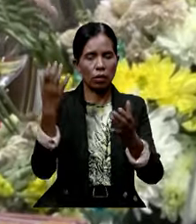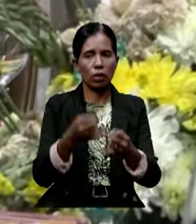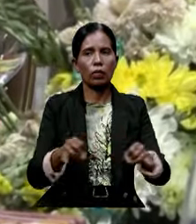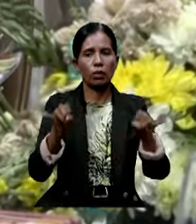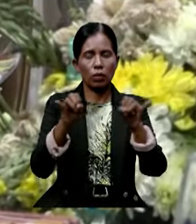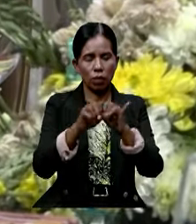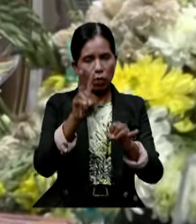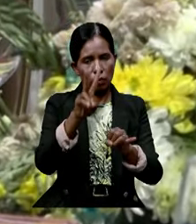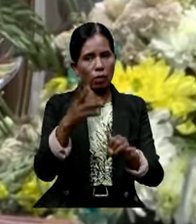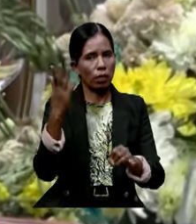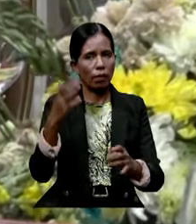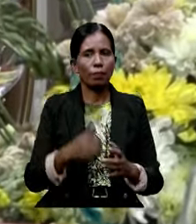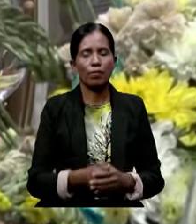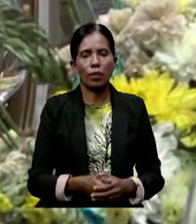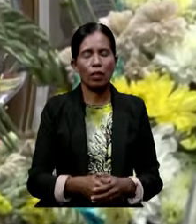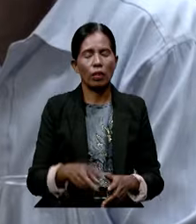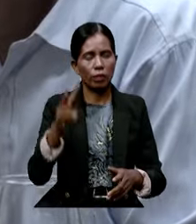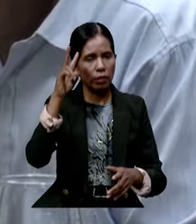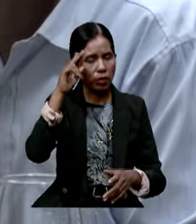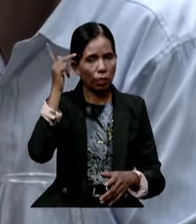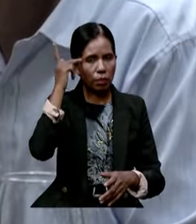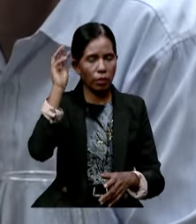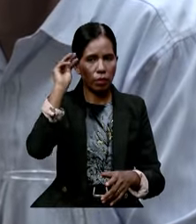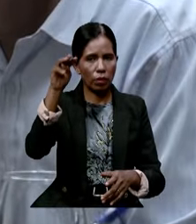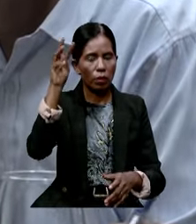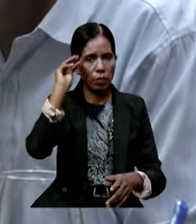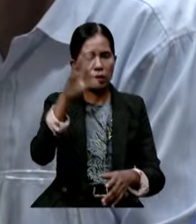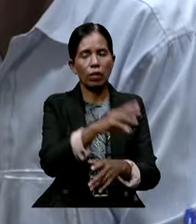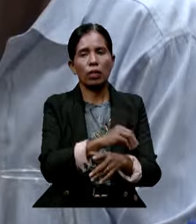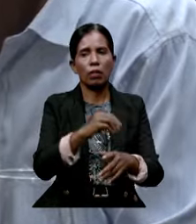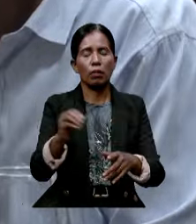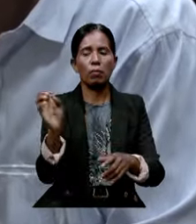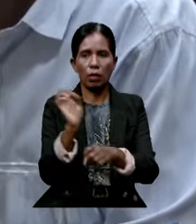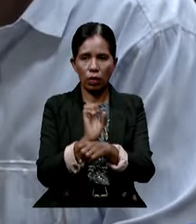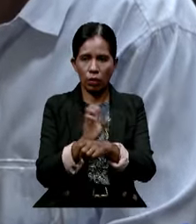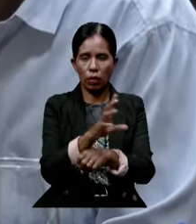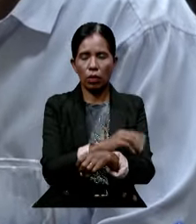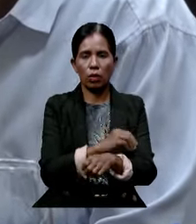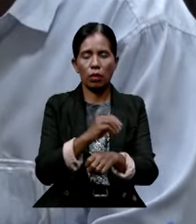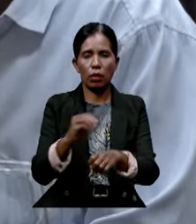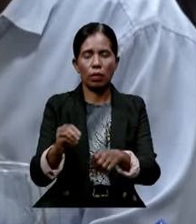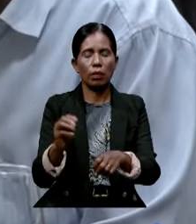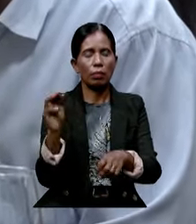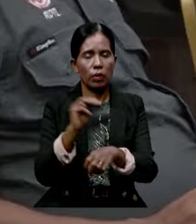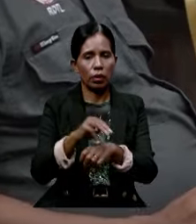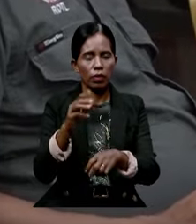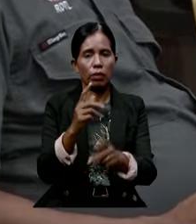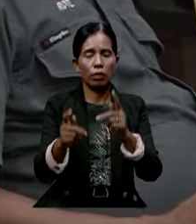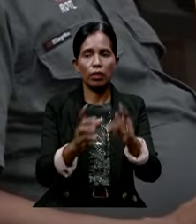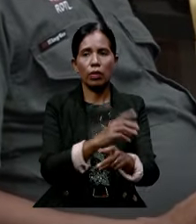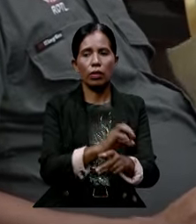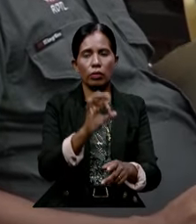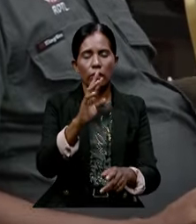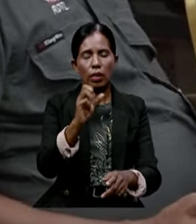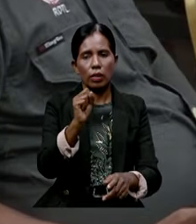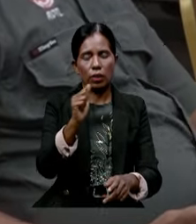instituição ruane. Nune, vice-primeiro-ministro, ministro coordenador assunto econômico, no ministro turismo no ambiente,